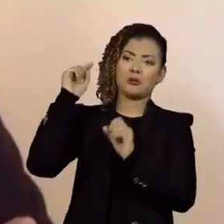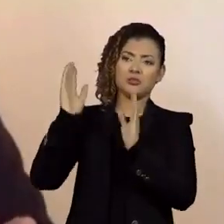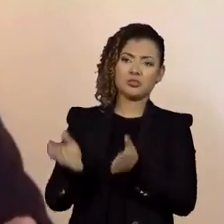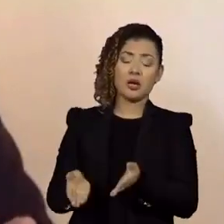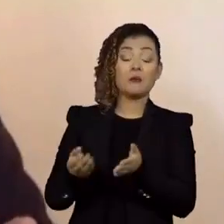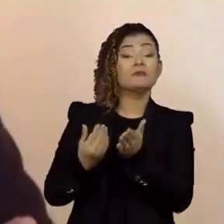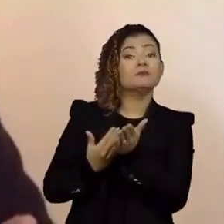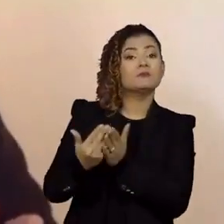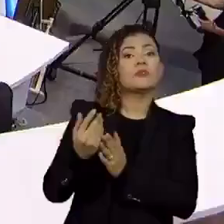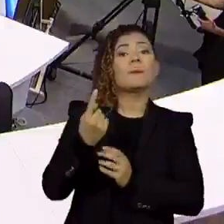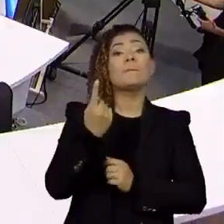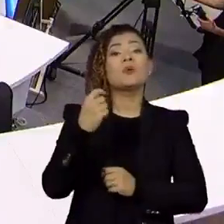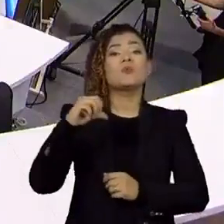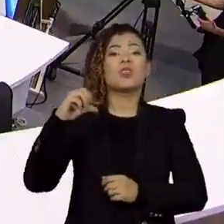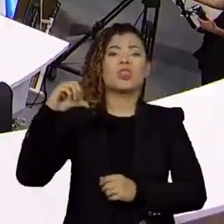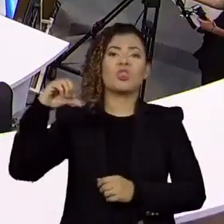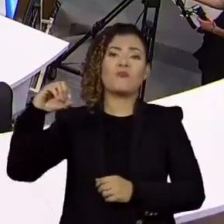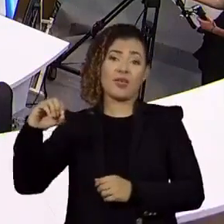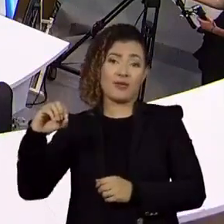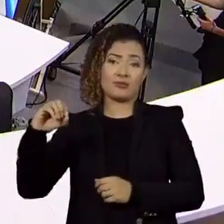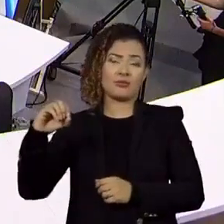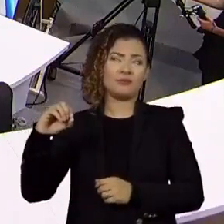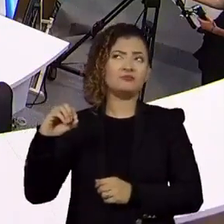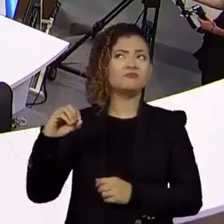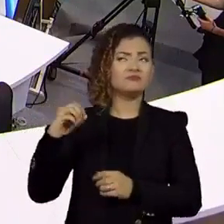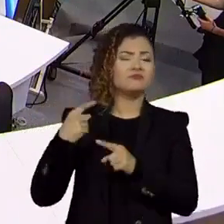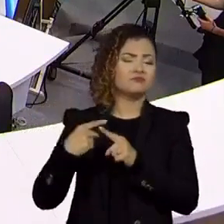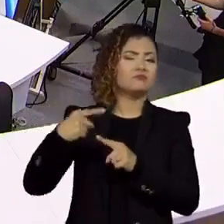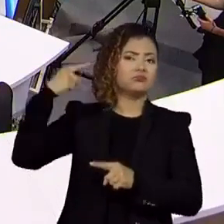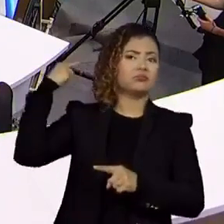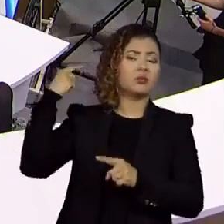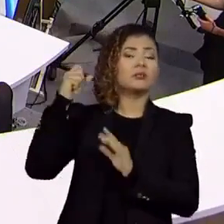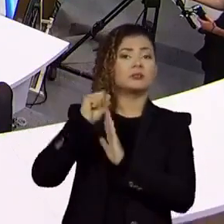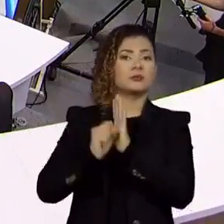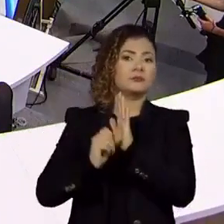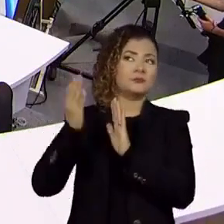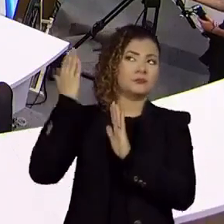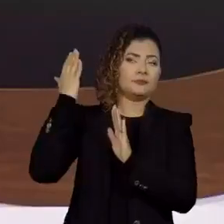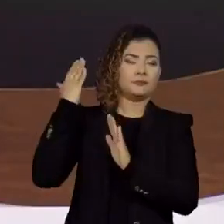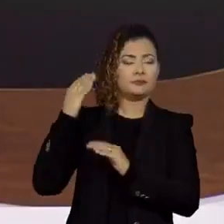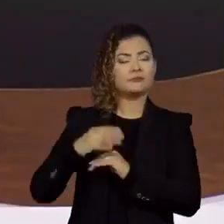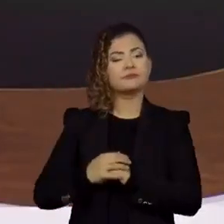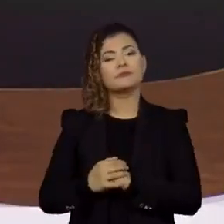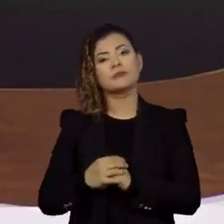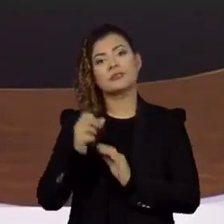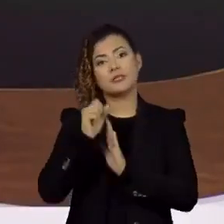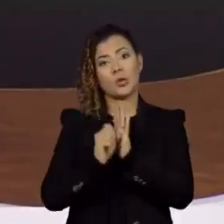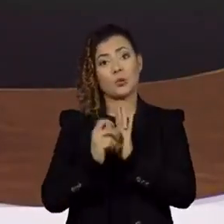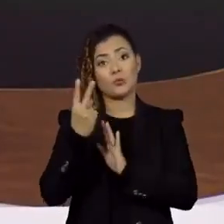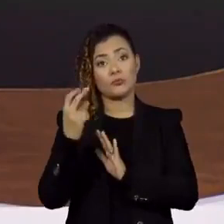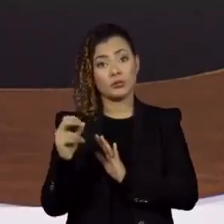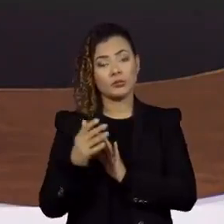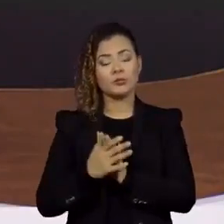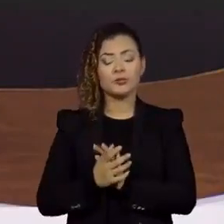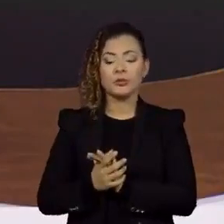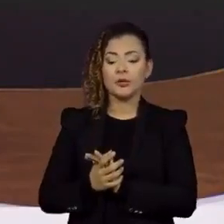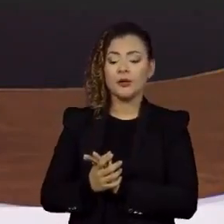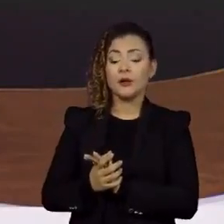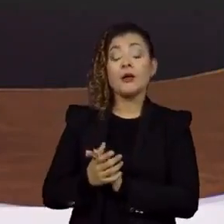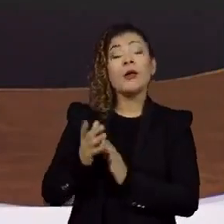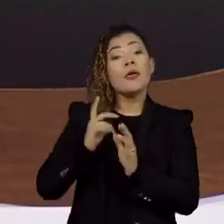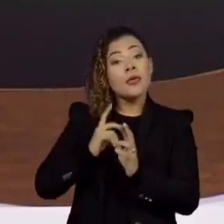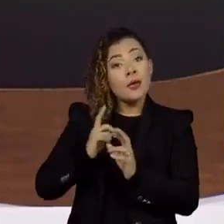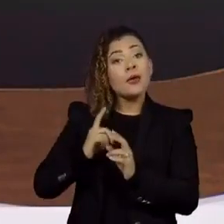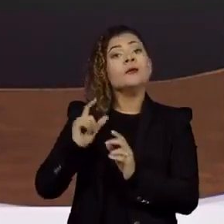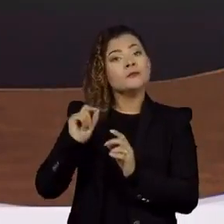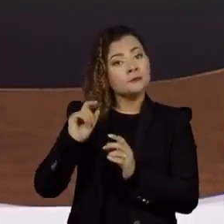desde o final dos anos 90, meados dos anos 90, do século passado, século 20, que houve uma